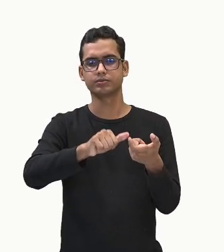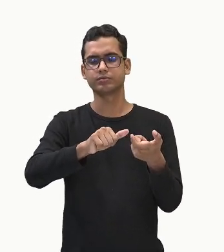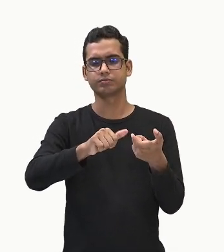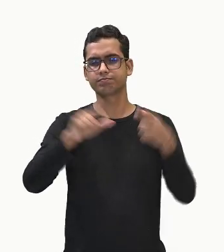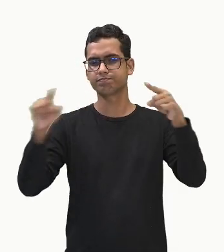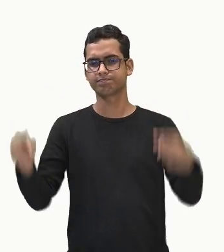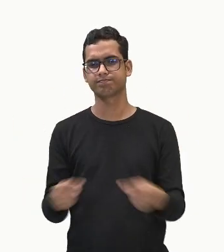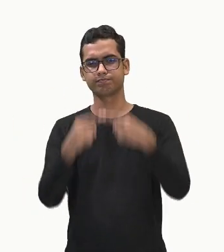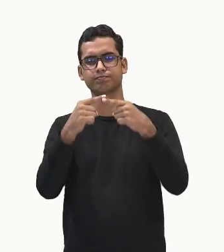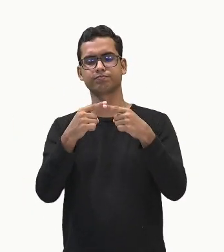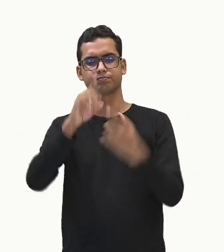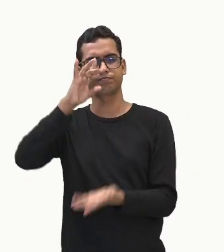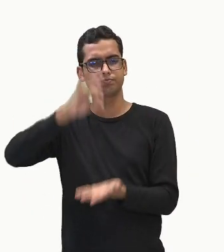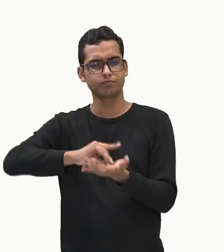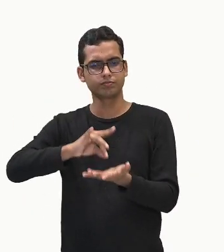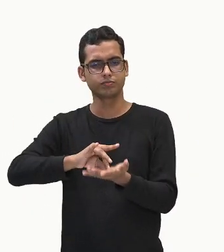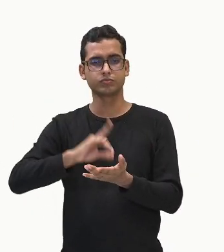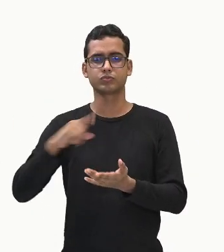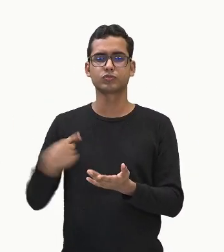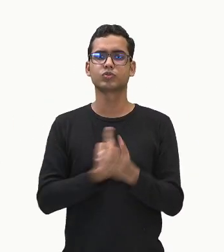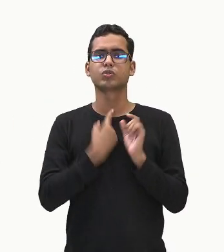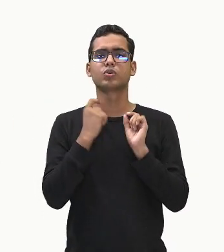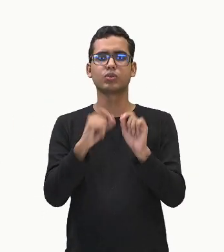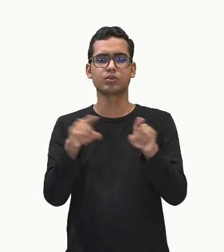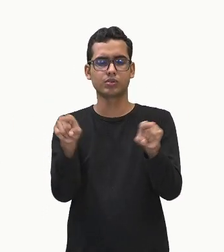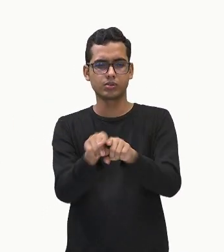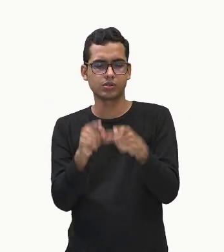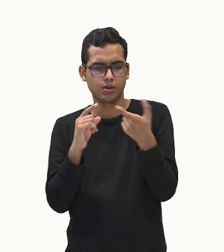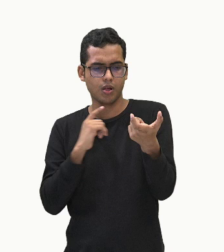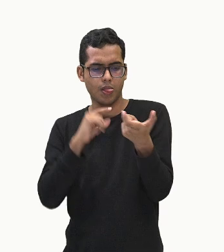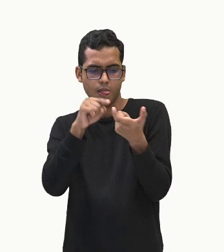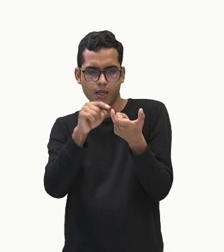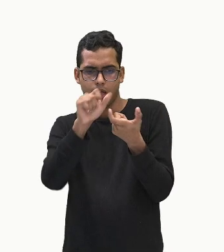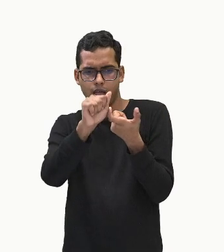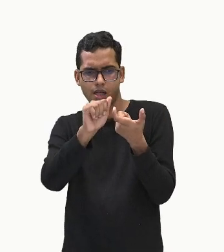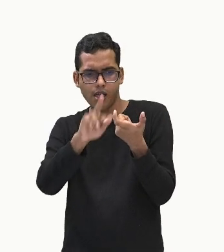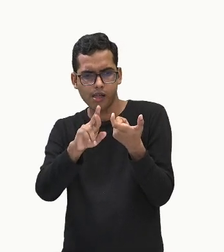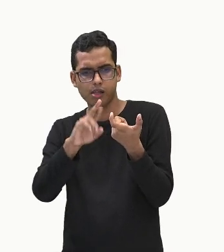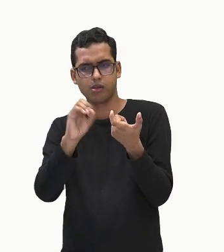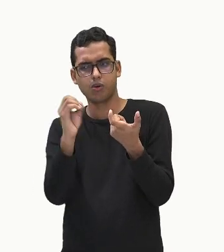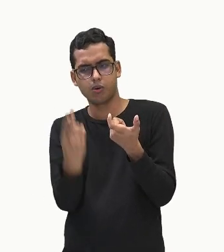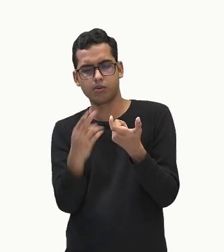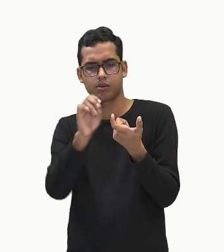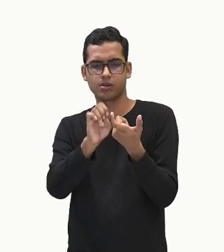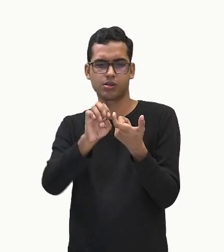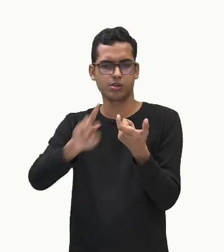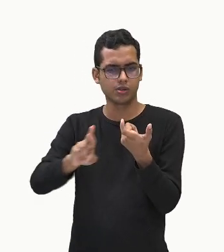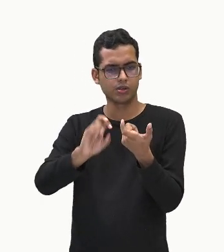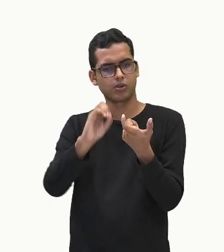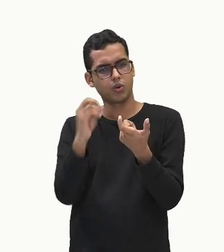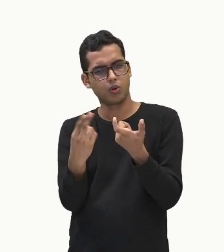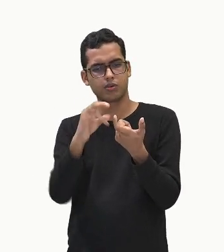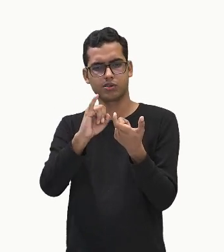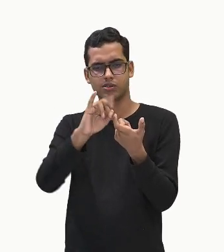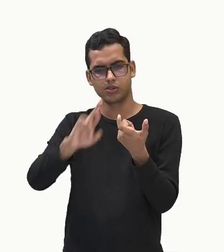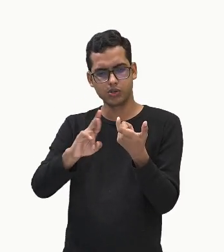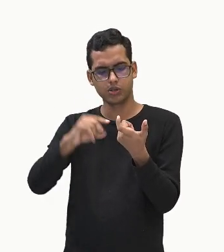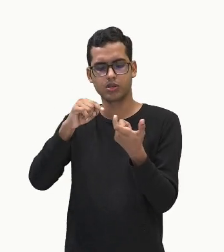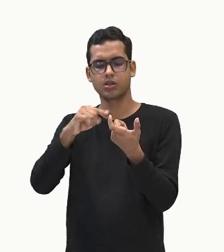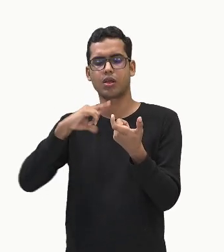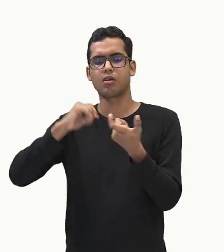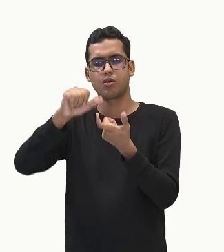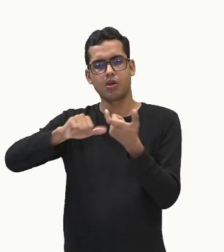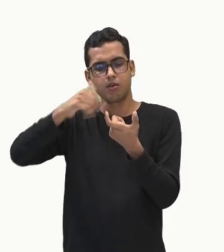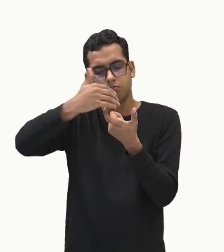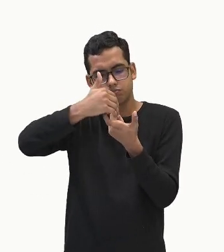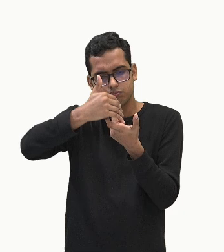nós vamos quitar, ou seja, tirar essa terminação e acrescentar as terminações,